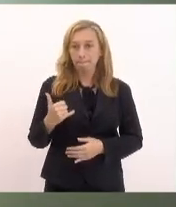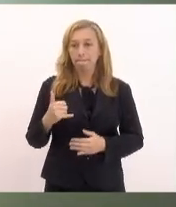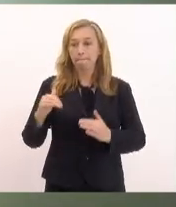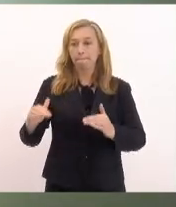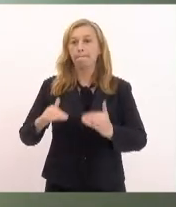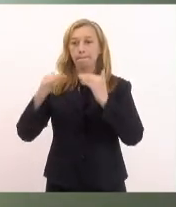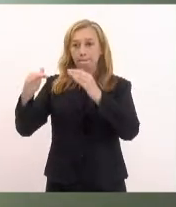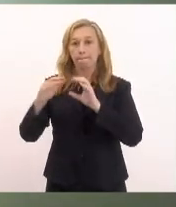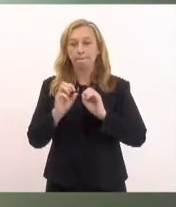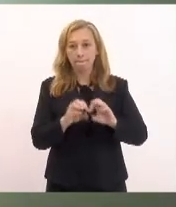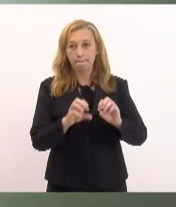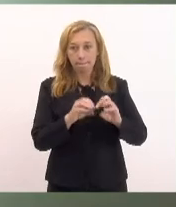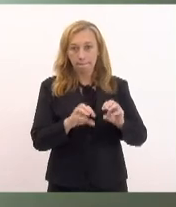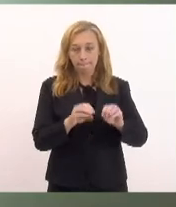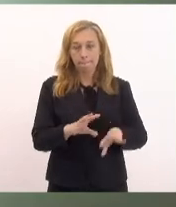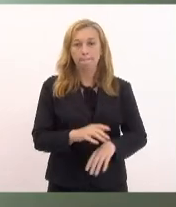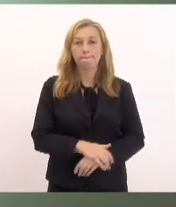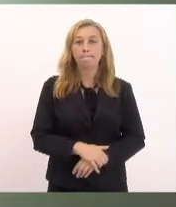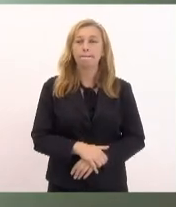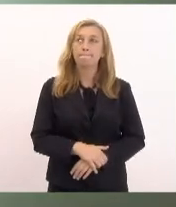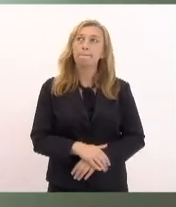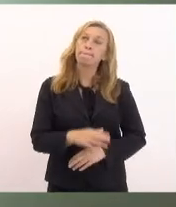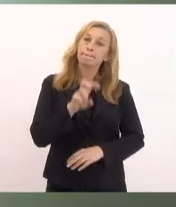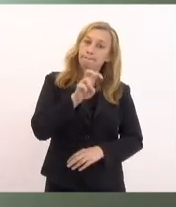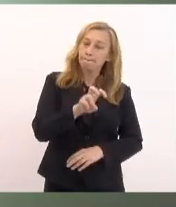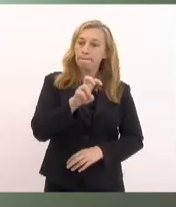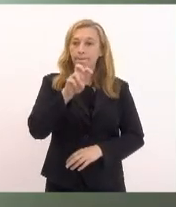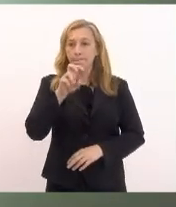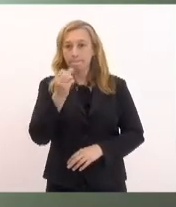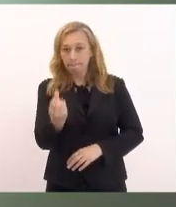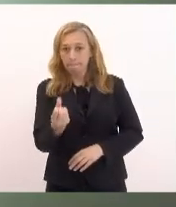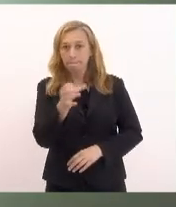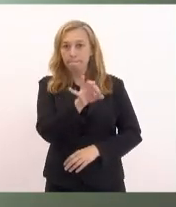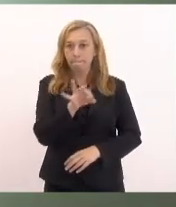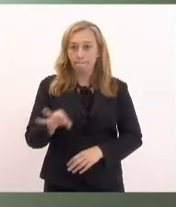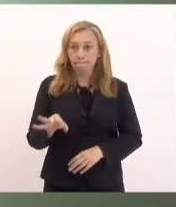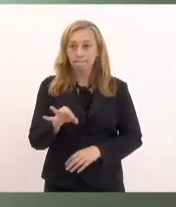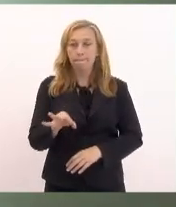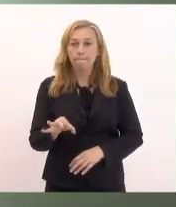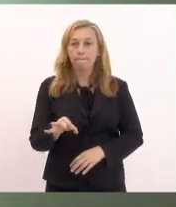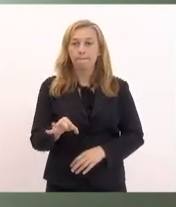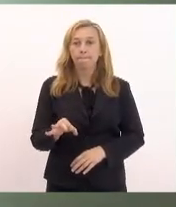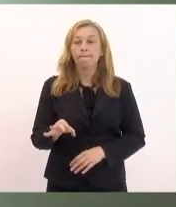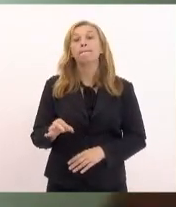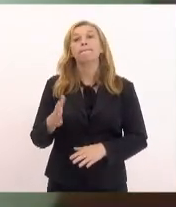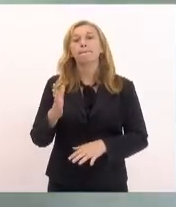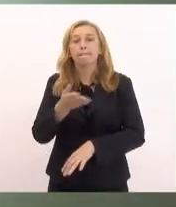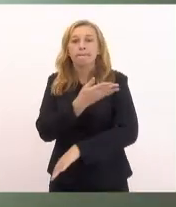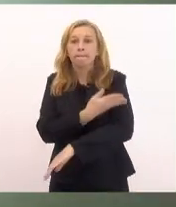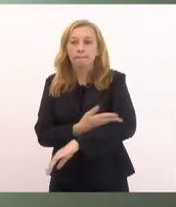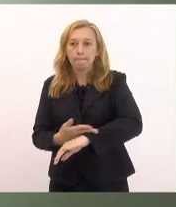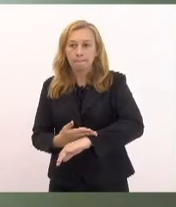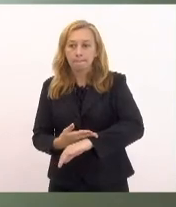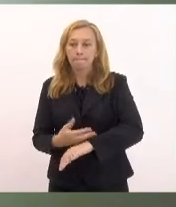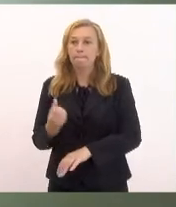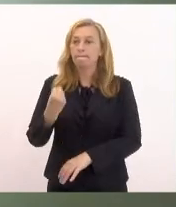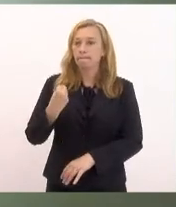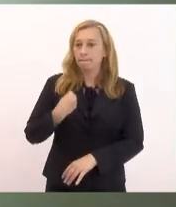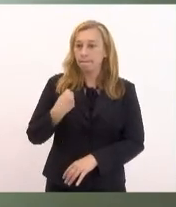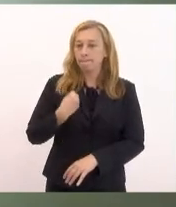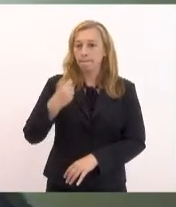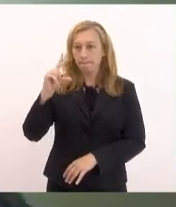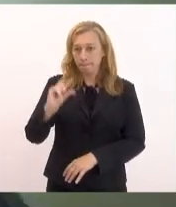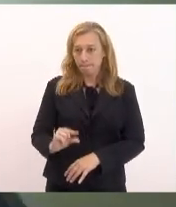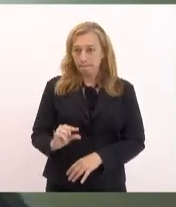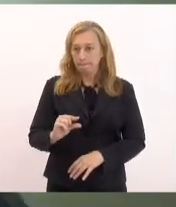superior em torno de 56%, enquanto que para os brancos esse número é muito